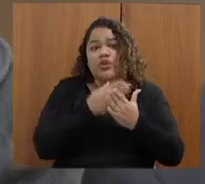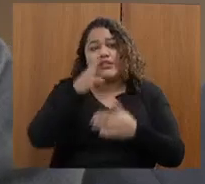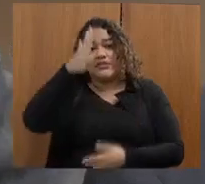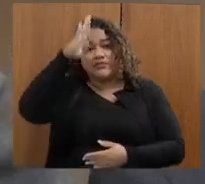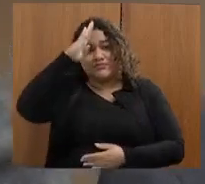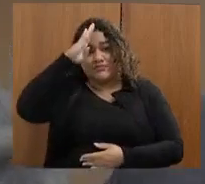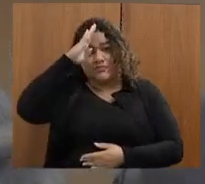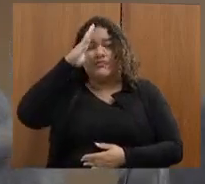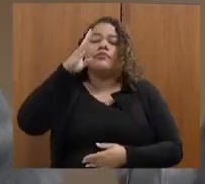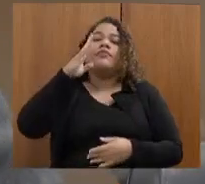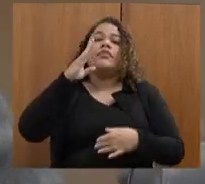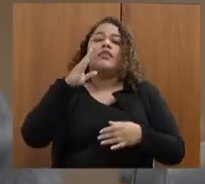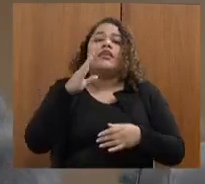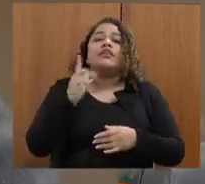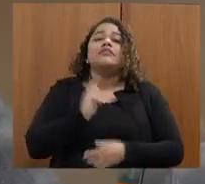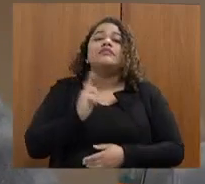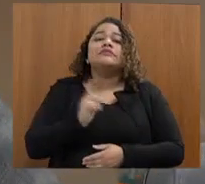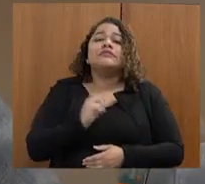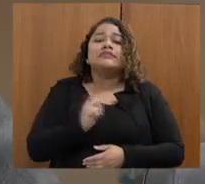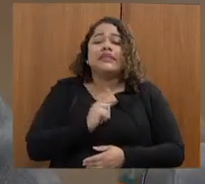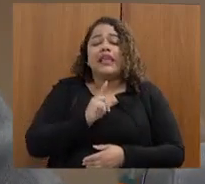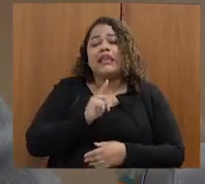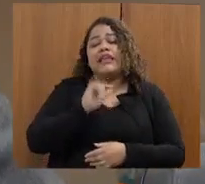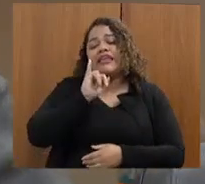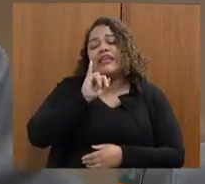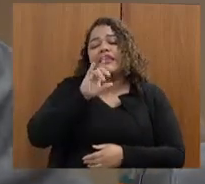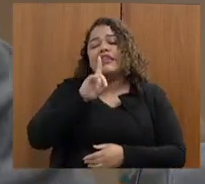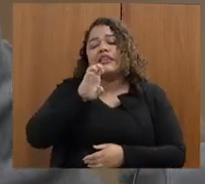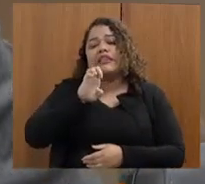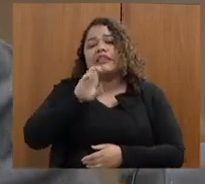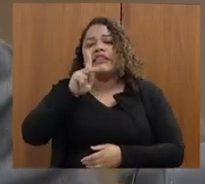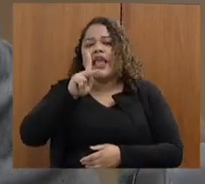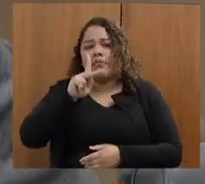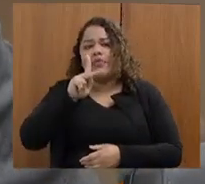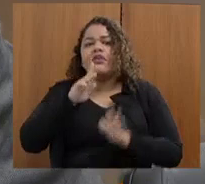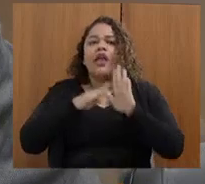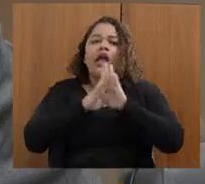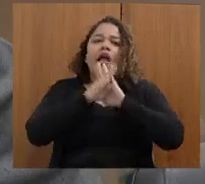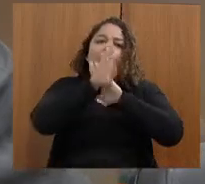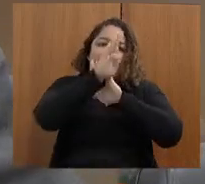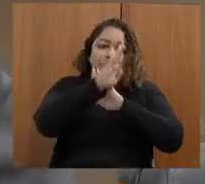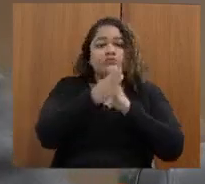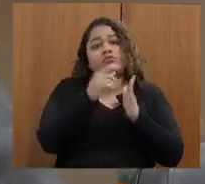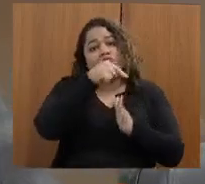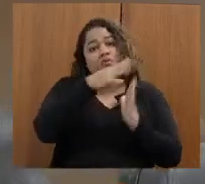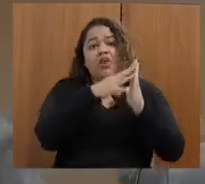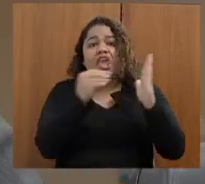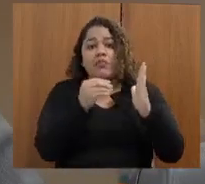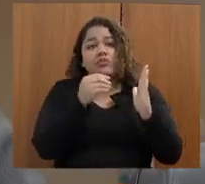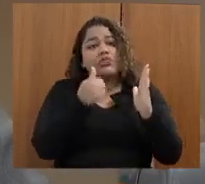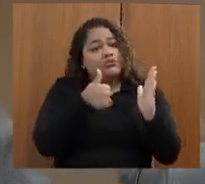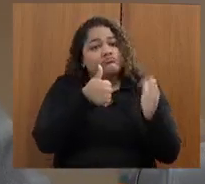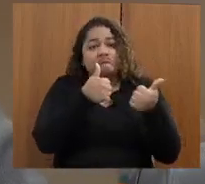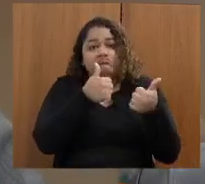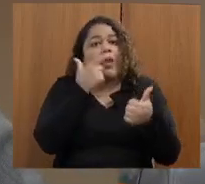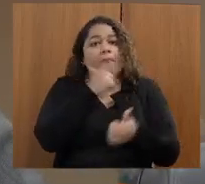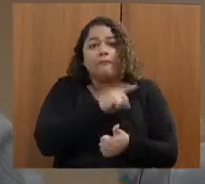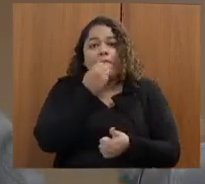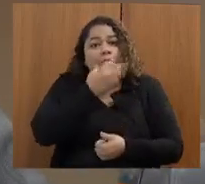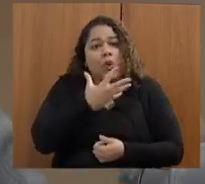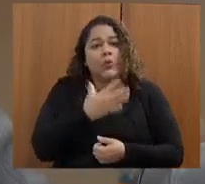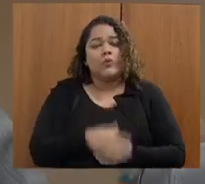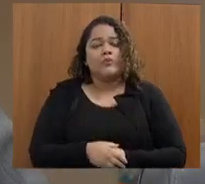do Ideb que é o índice de desenvolvimento da Educação Básica Ou seja é um modelo de sucesso eu quero saber se